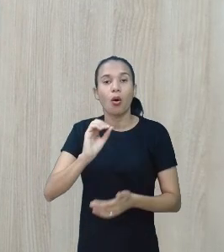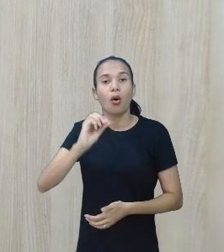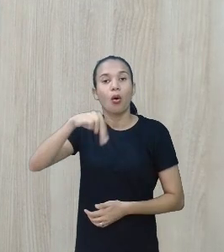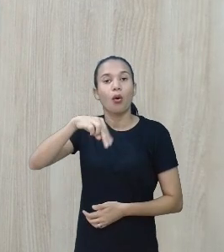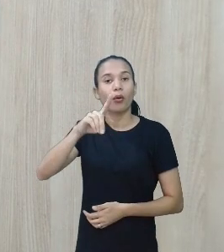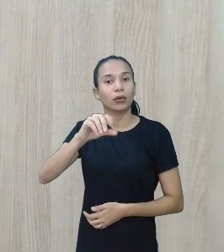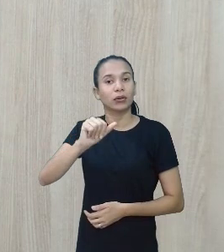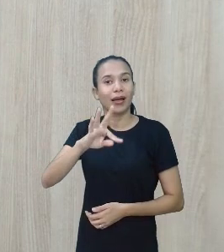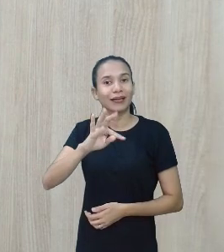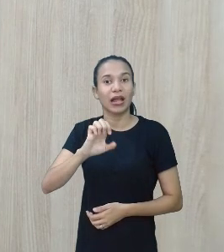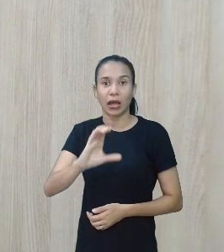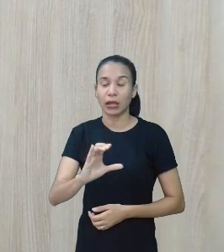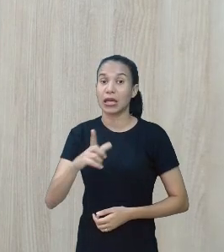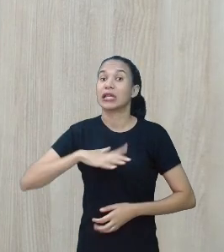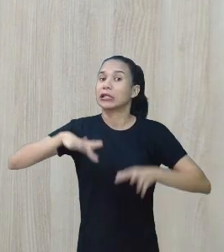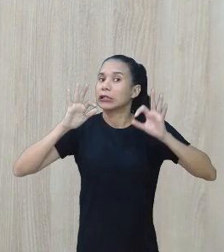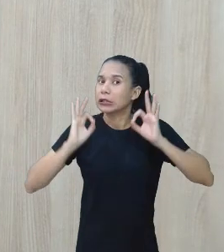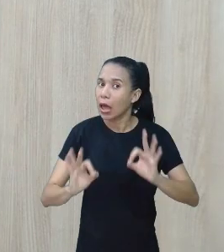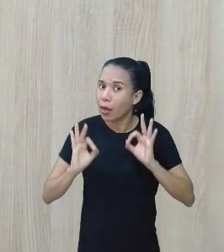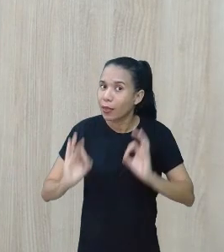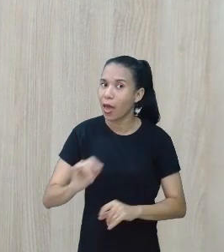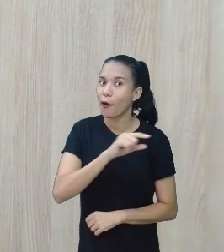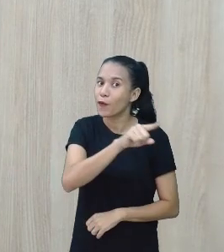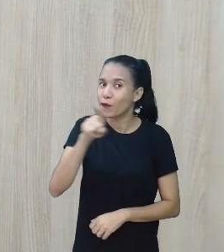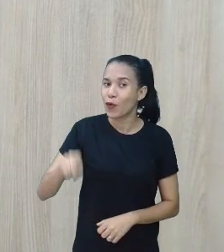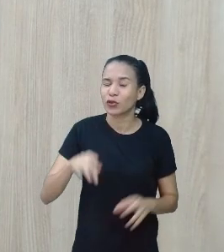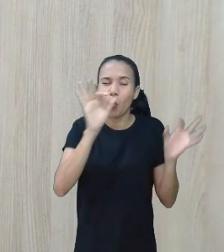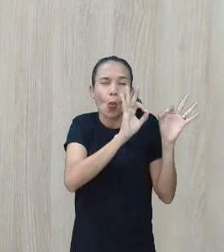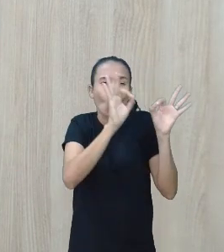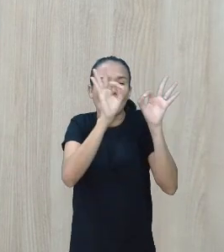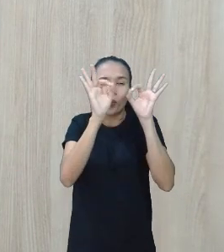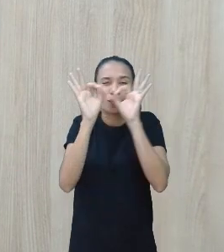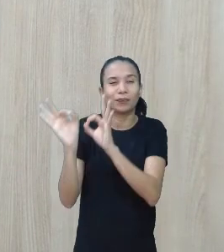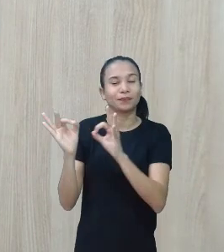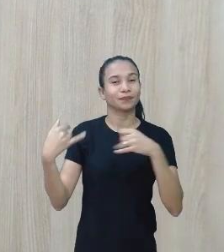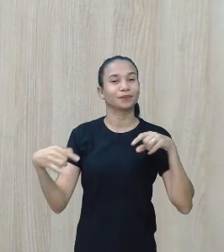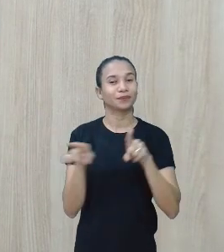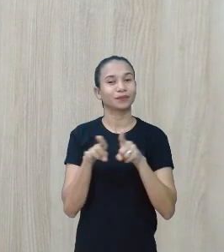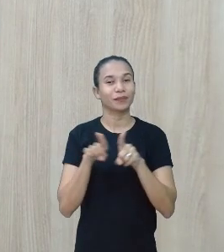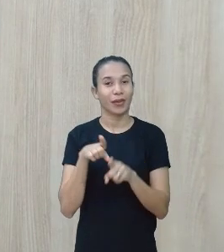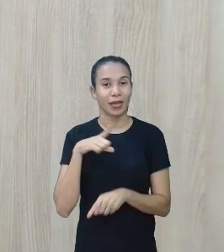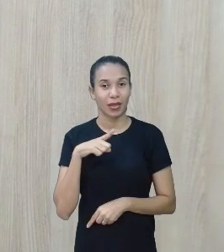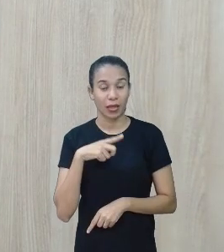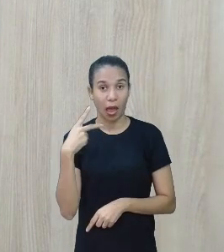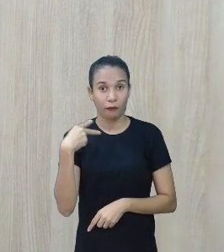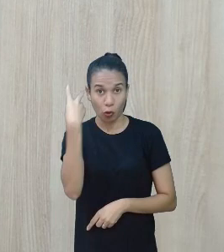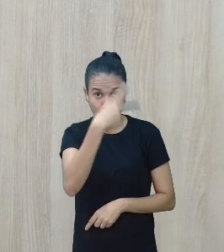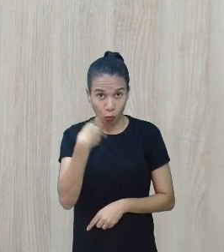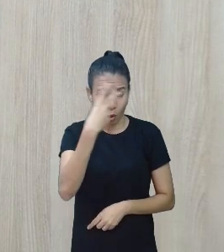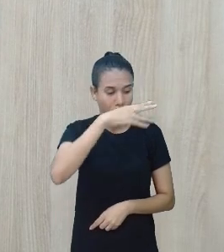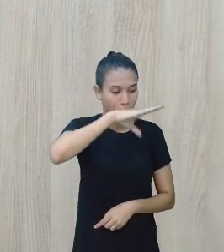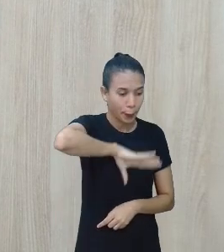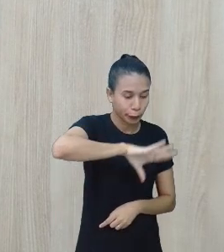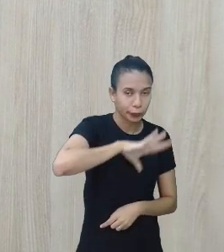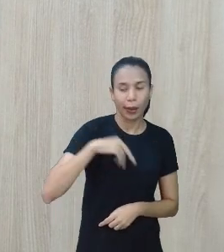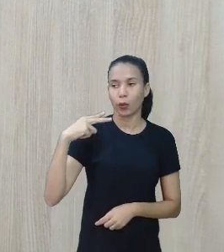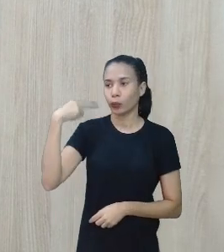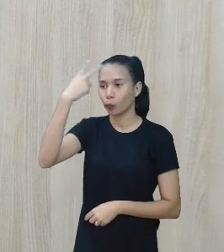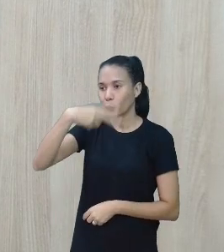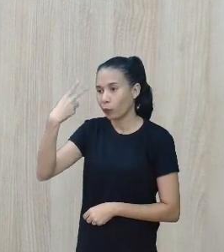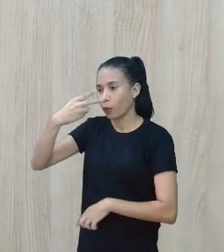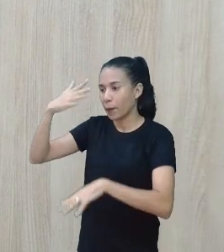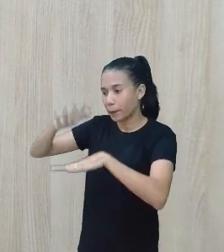tenho certeza que vocês assistiram. A gente teve 2 horas de língua portuguesa, 2 horas